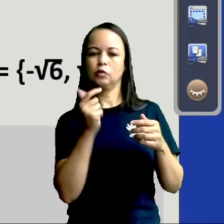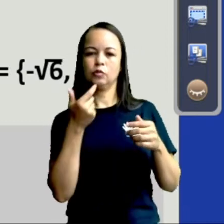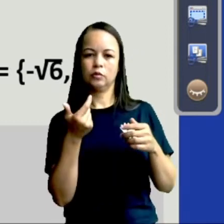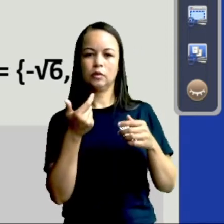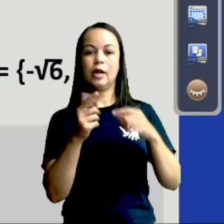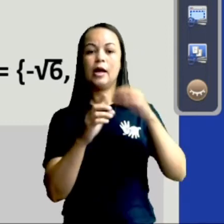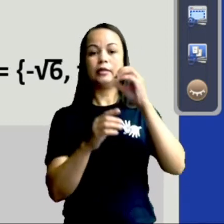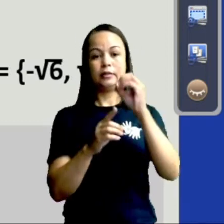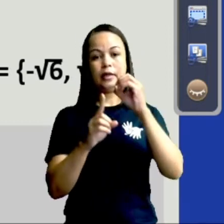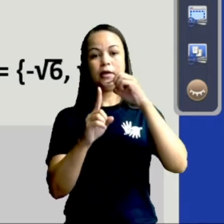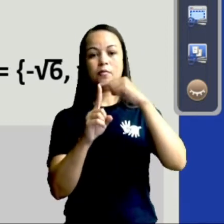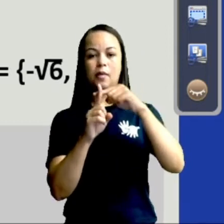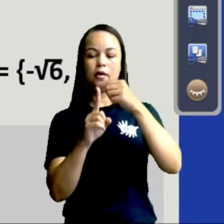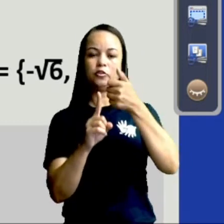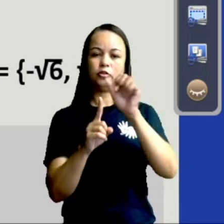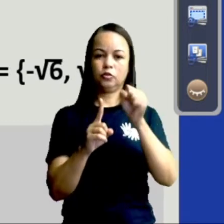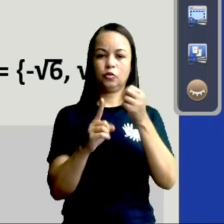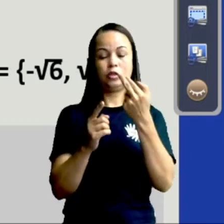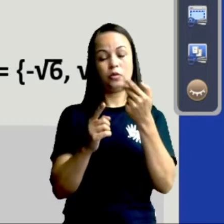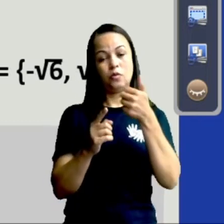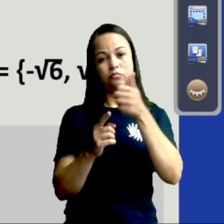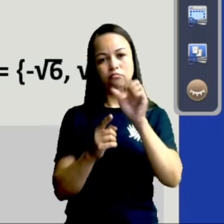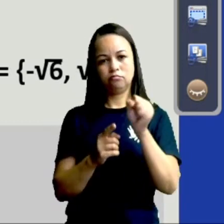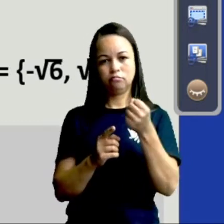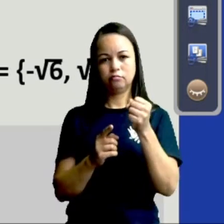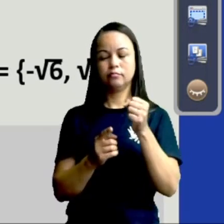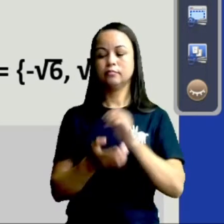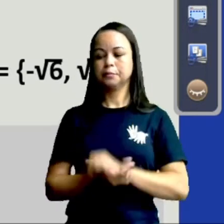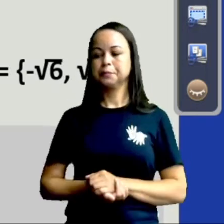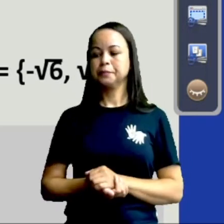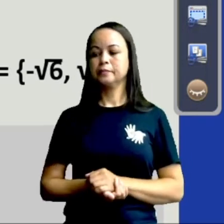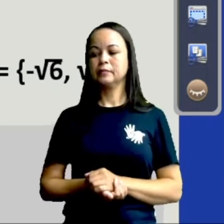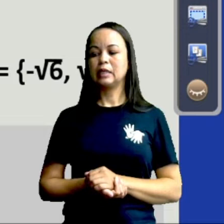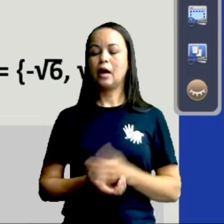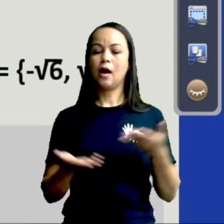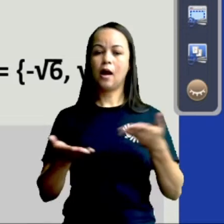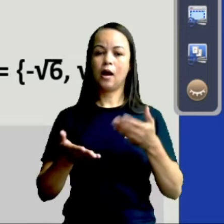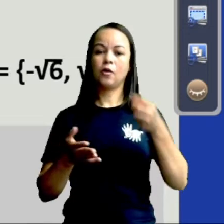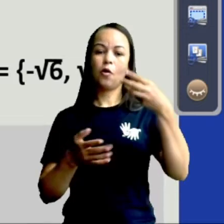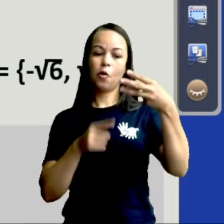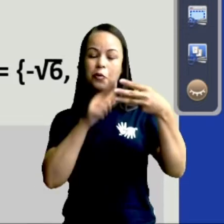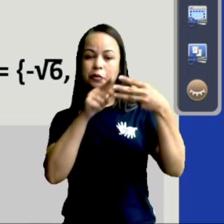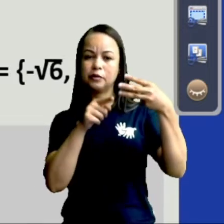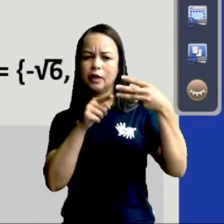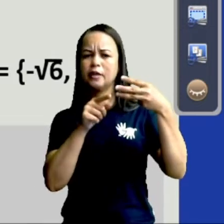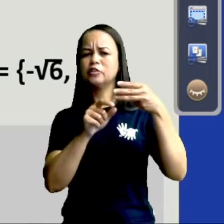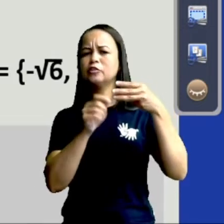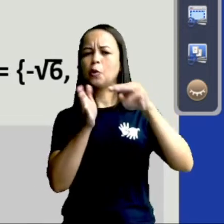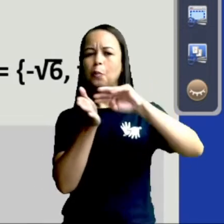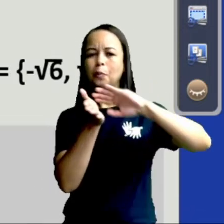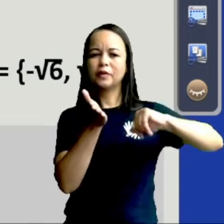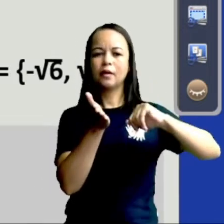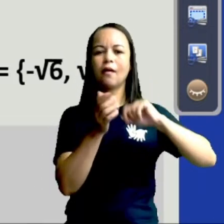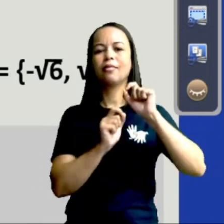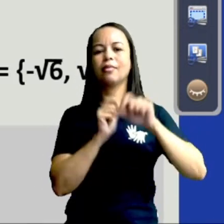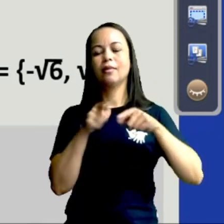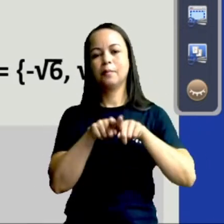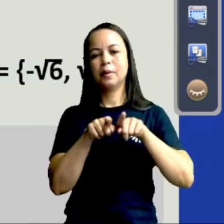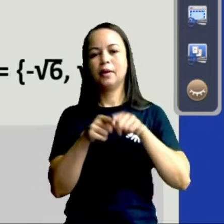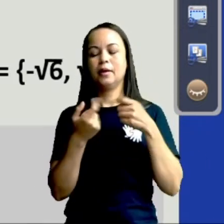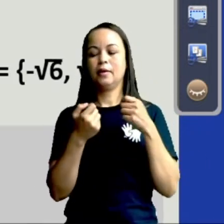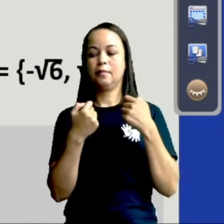0 mais 18 ficou 18. Aí agora, aí a gente quer tirar o 3. O que é que a gente faz? Basta